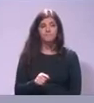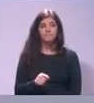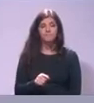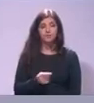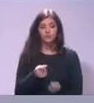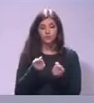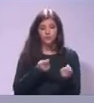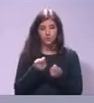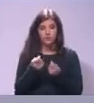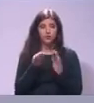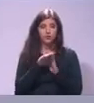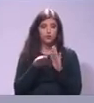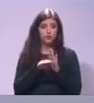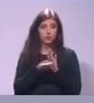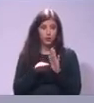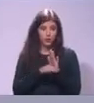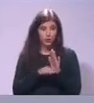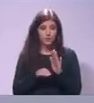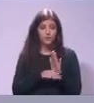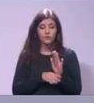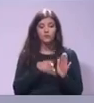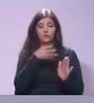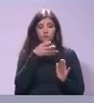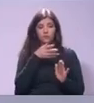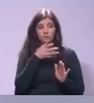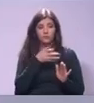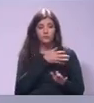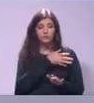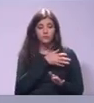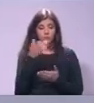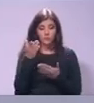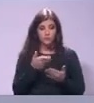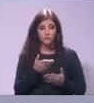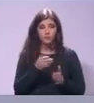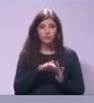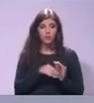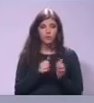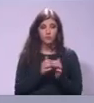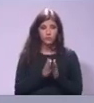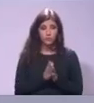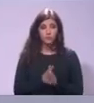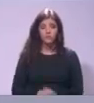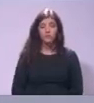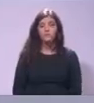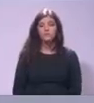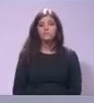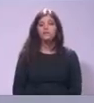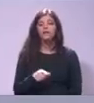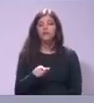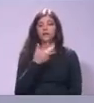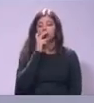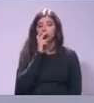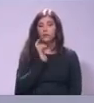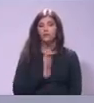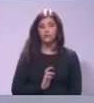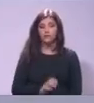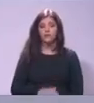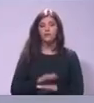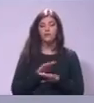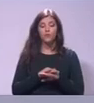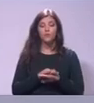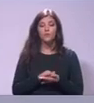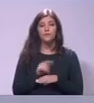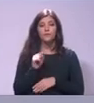coordenadores e como dos responsáveis e dos modelos dois destes problemas todos o que é curioso é que é